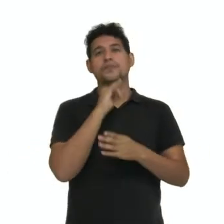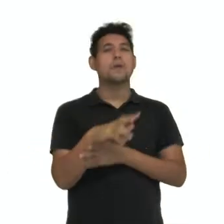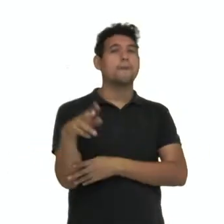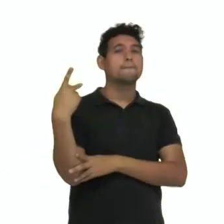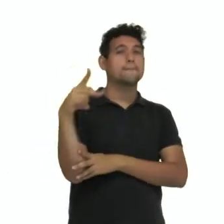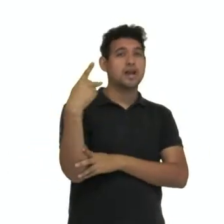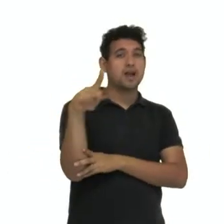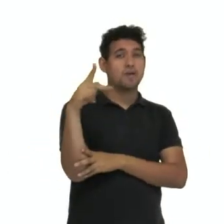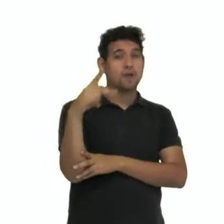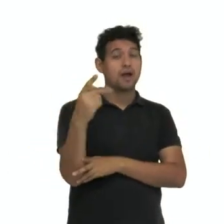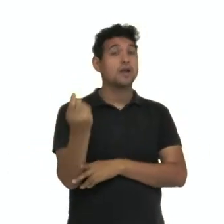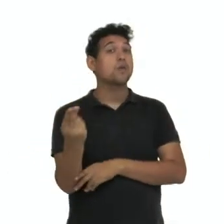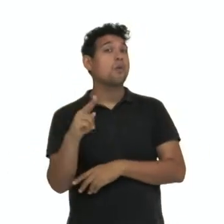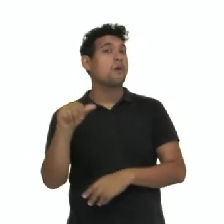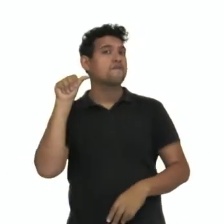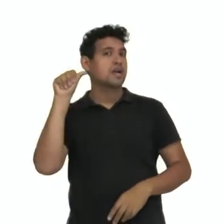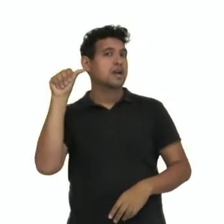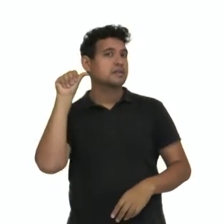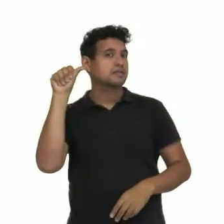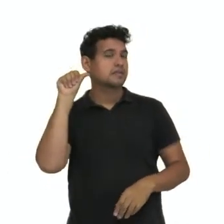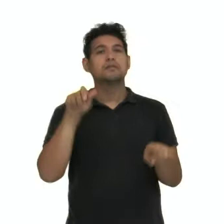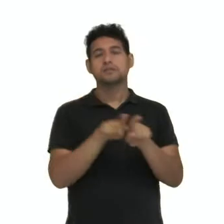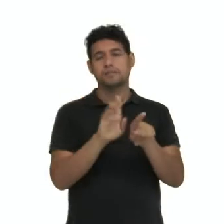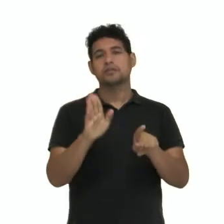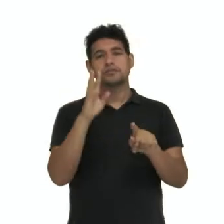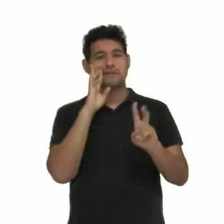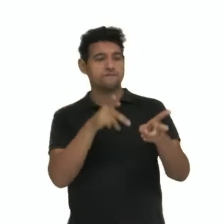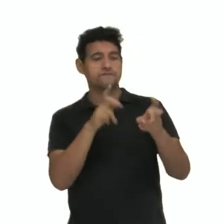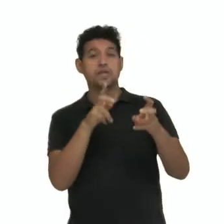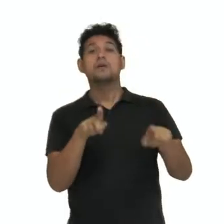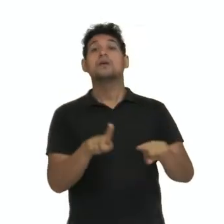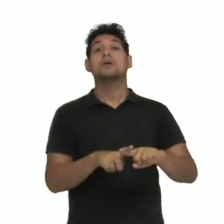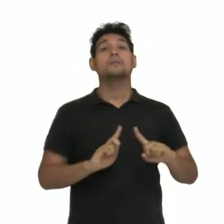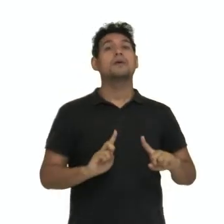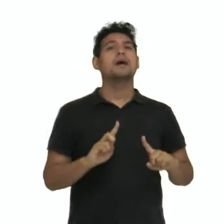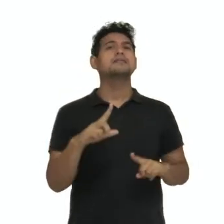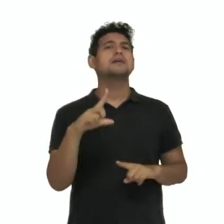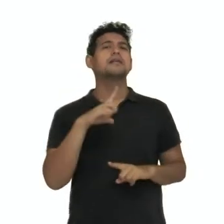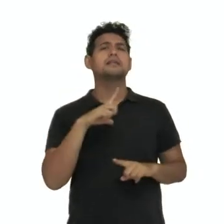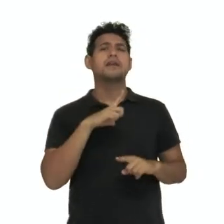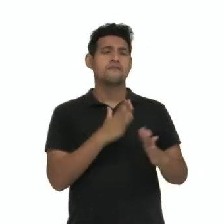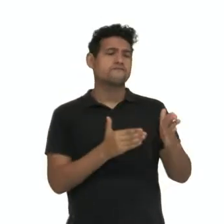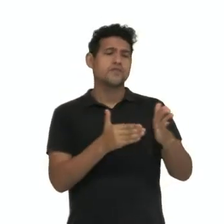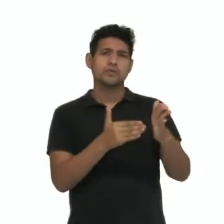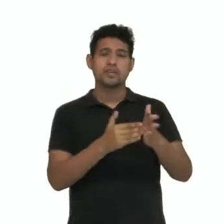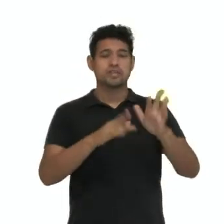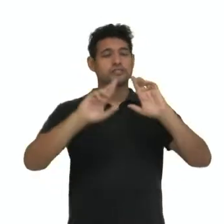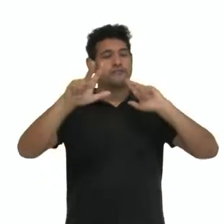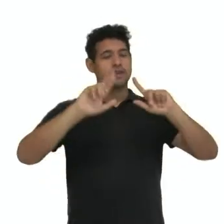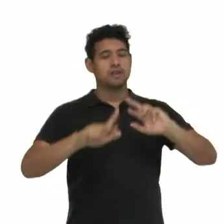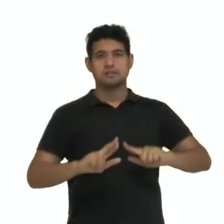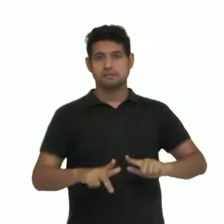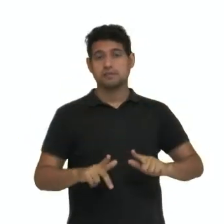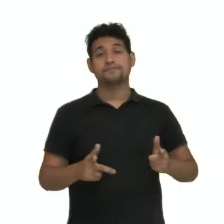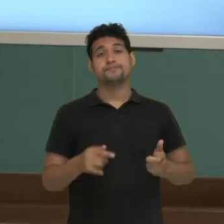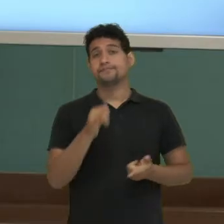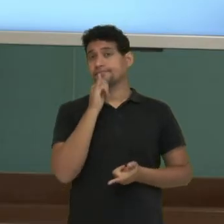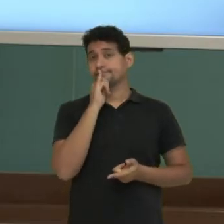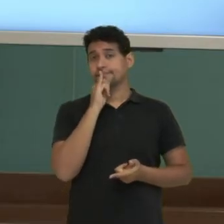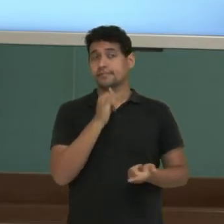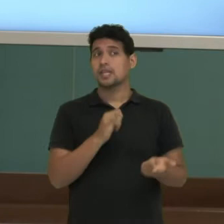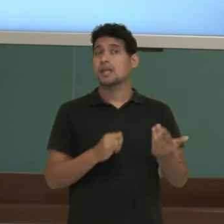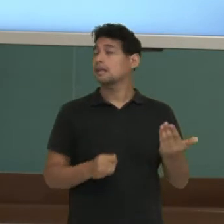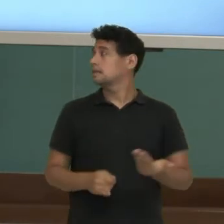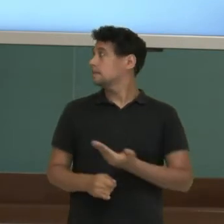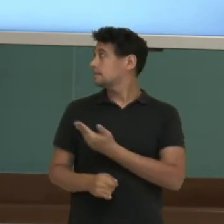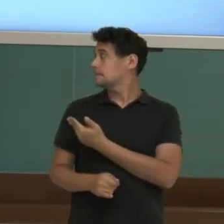ou o caso do Afeganistão, como nós vimos anteriormente, mas aqui nós temos fronteiras diferenciadas. O exemplo dado aqui